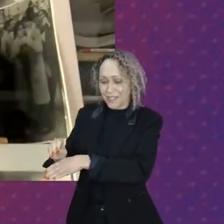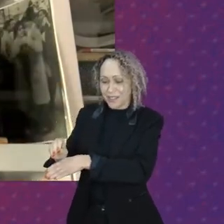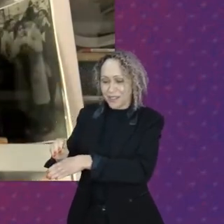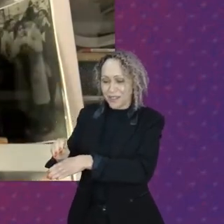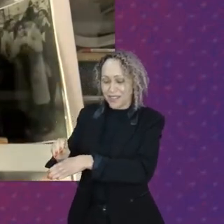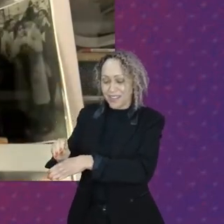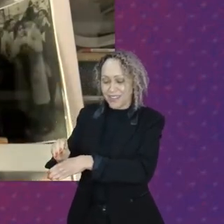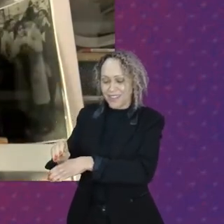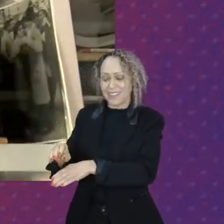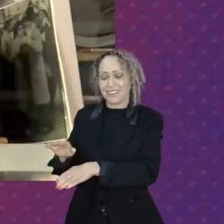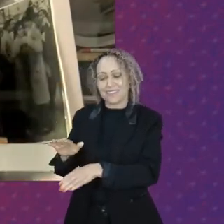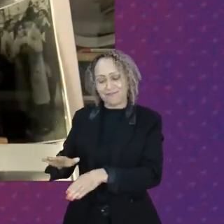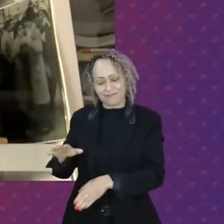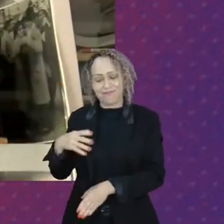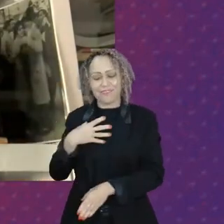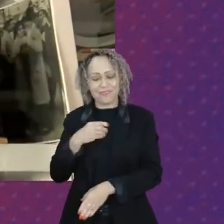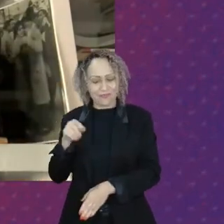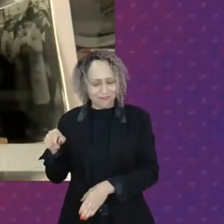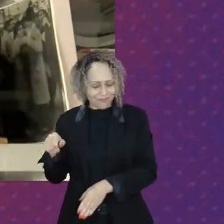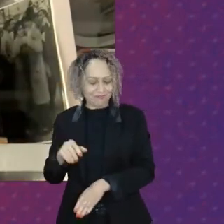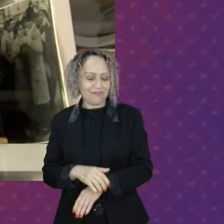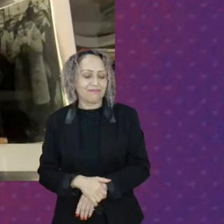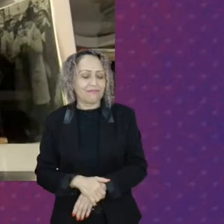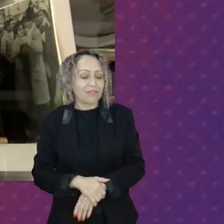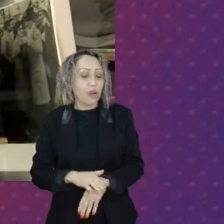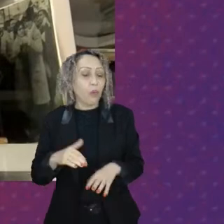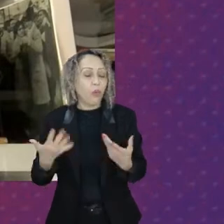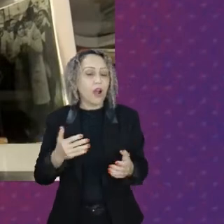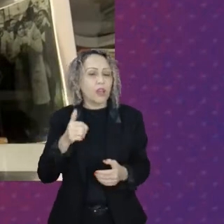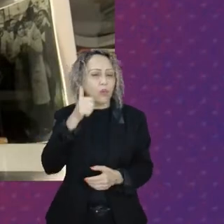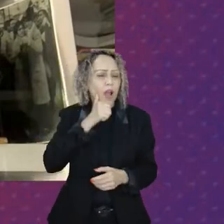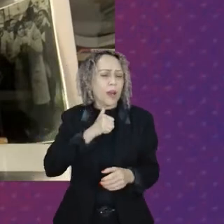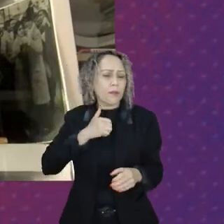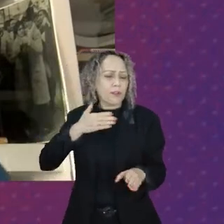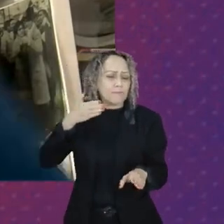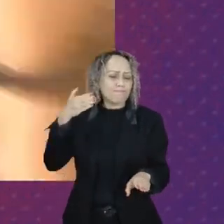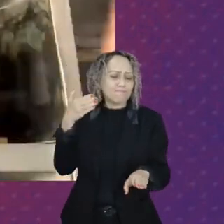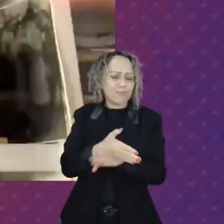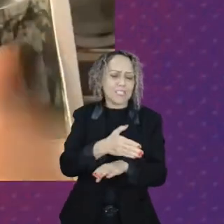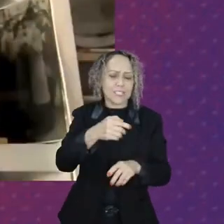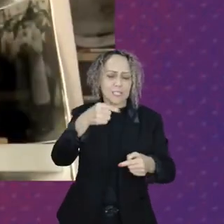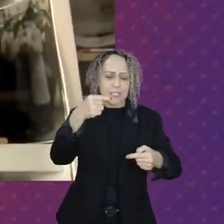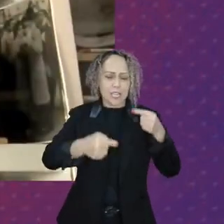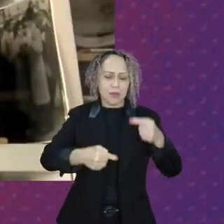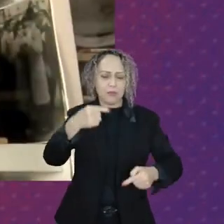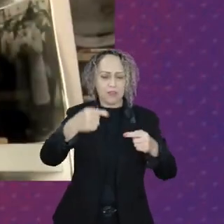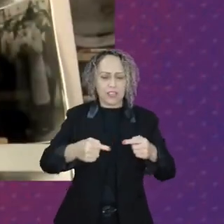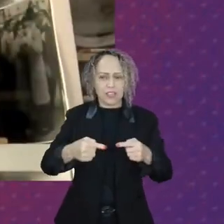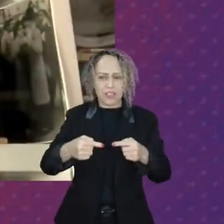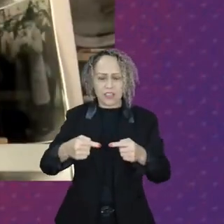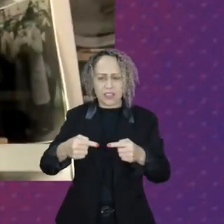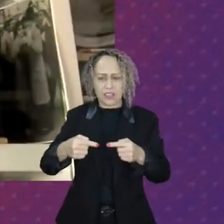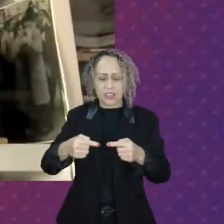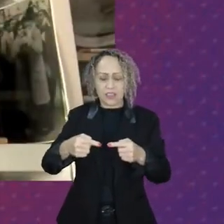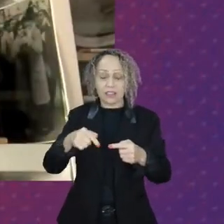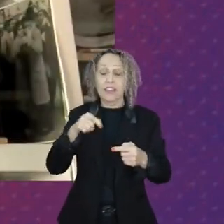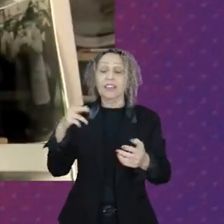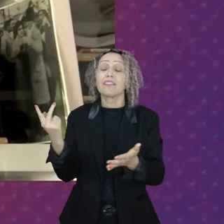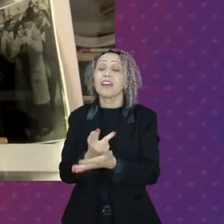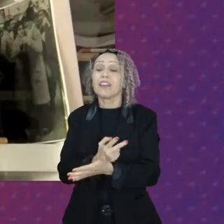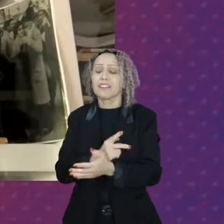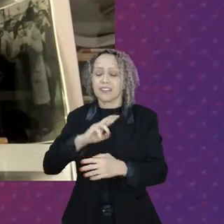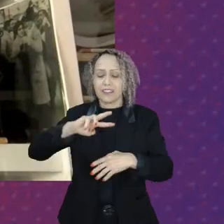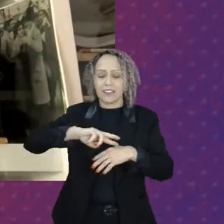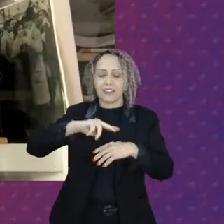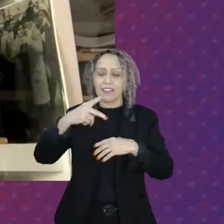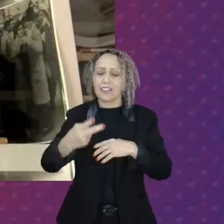uma mulher entra na ação política, participa da política, a sociedade toda melhora. É verdade.